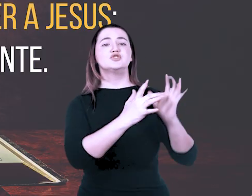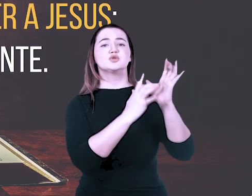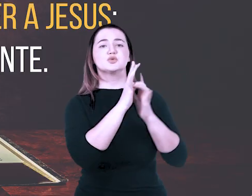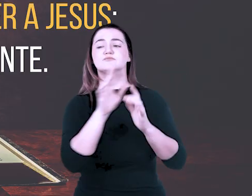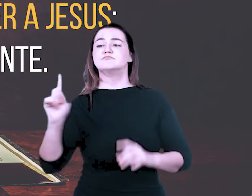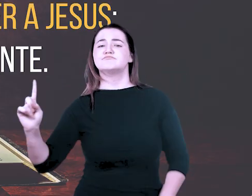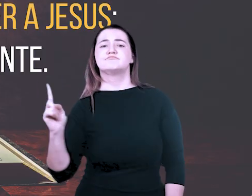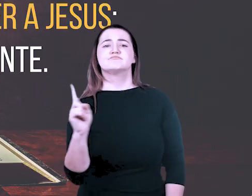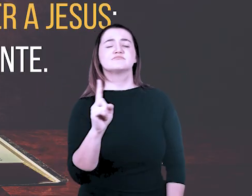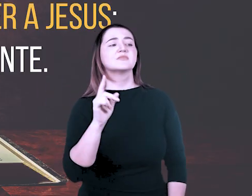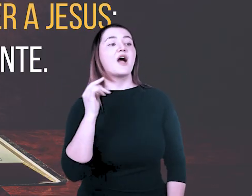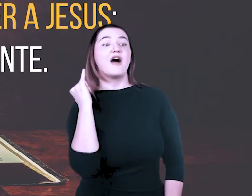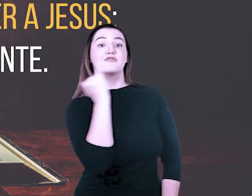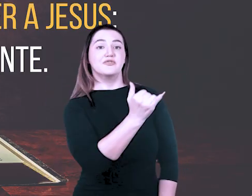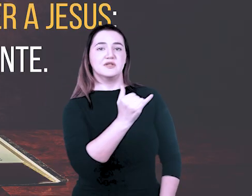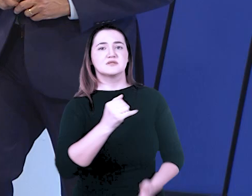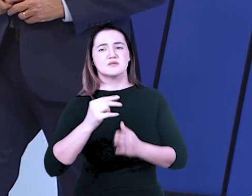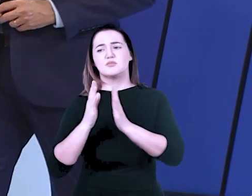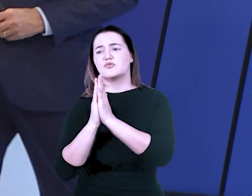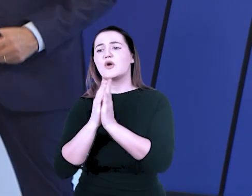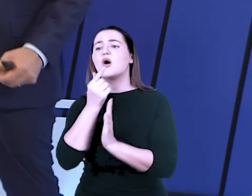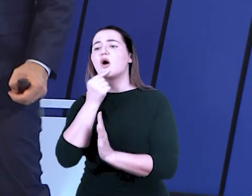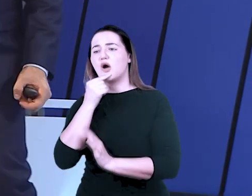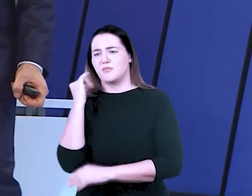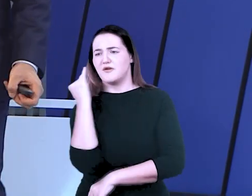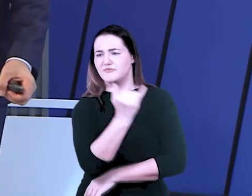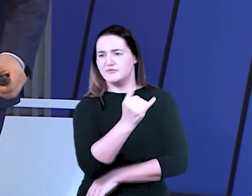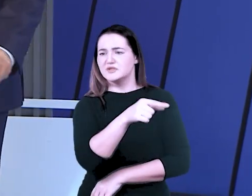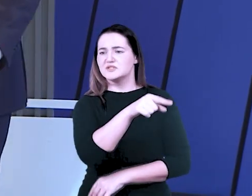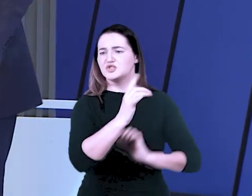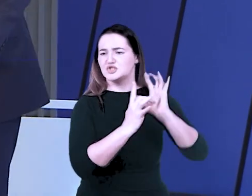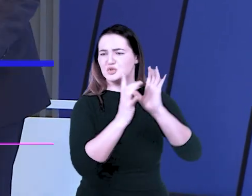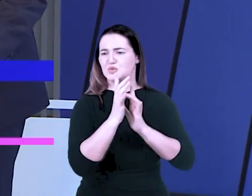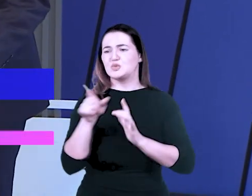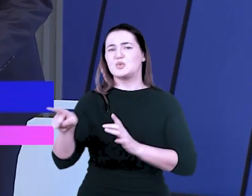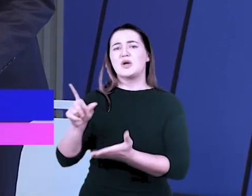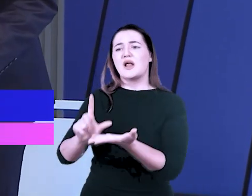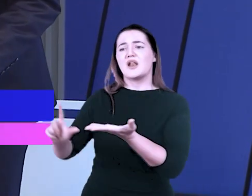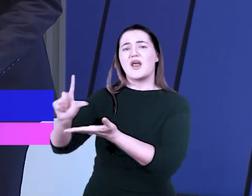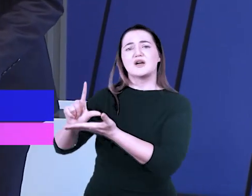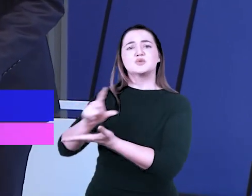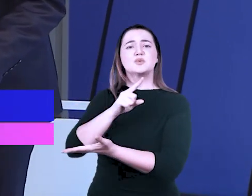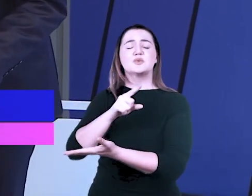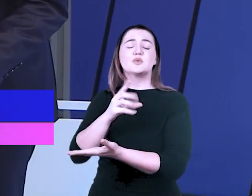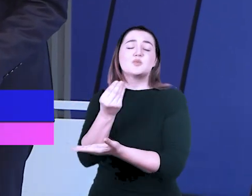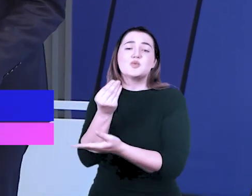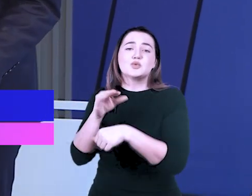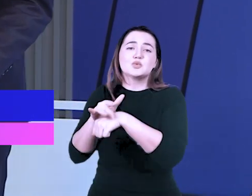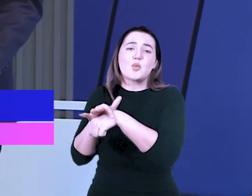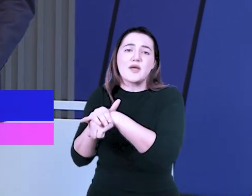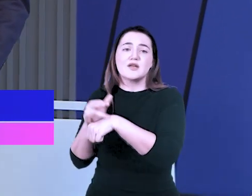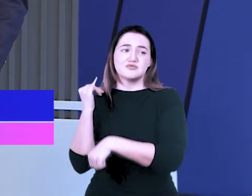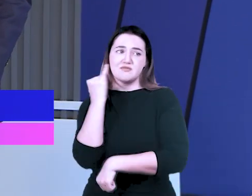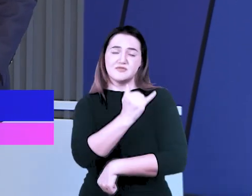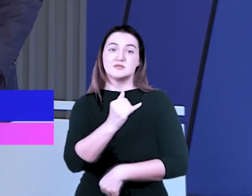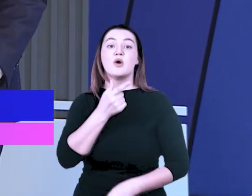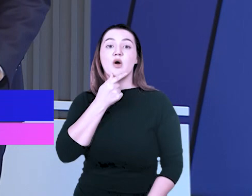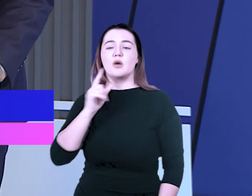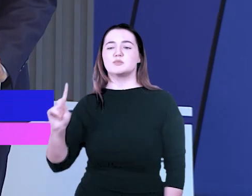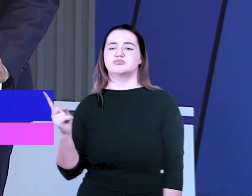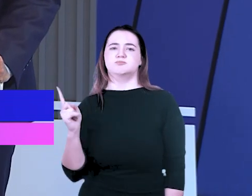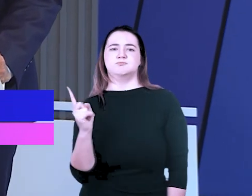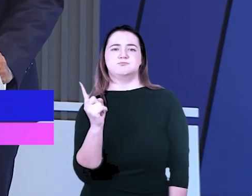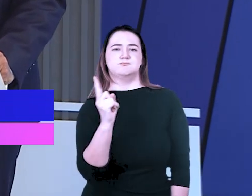Senhor ama está doente. Esta era uma família muito especial a